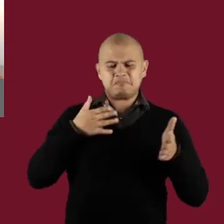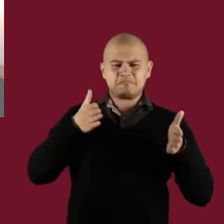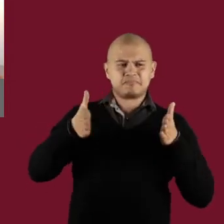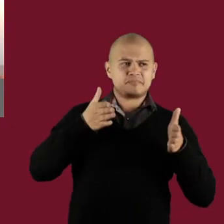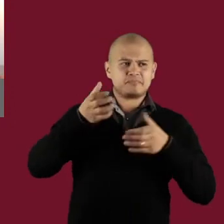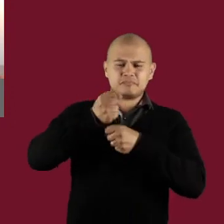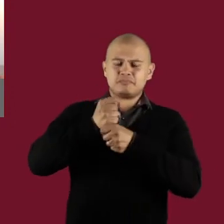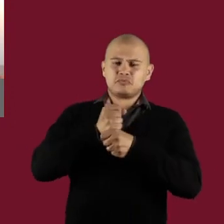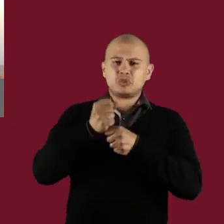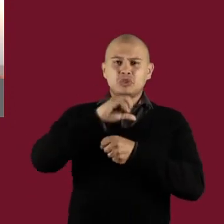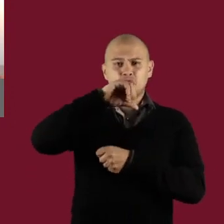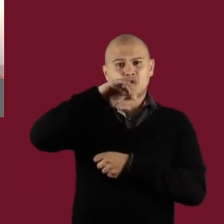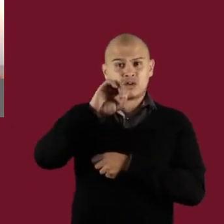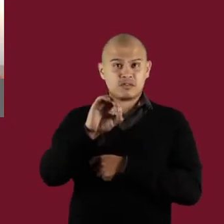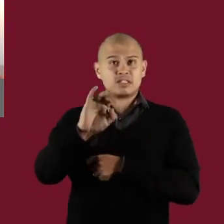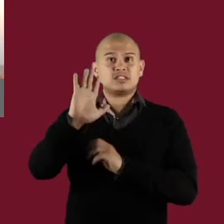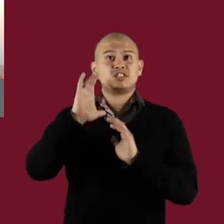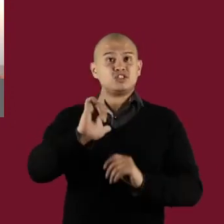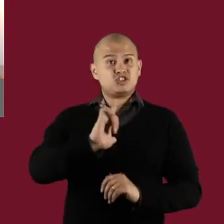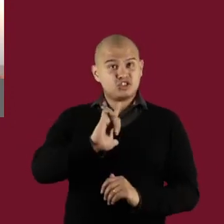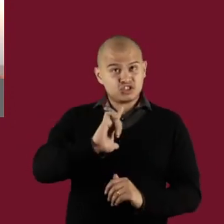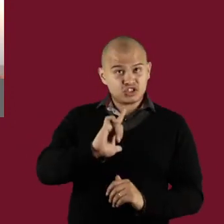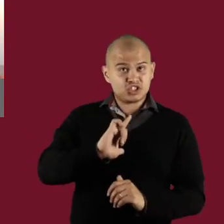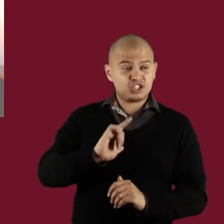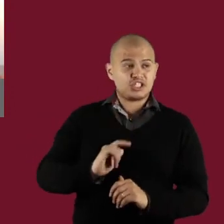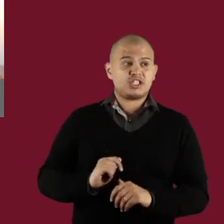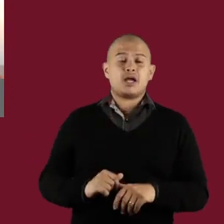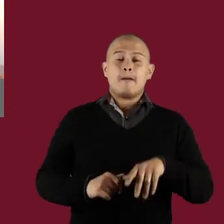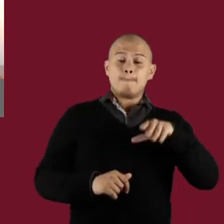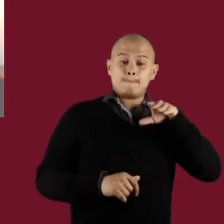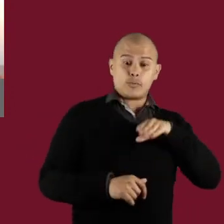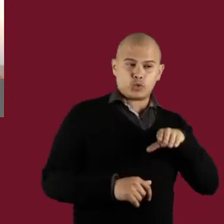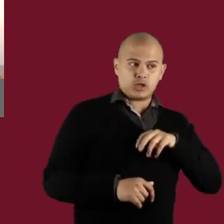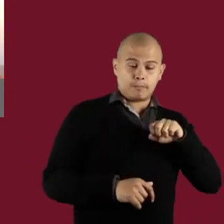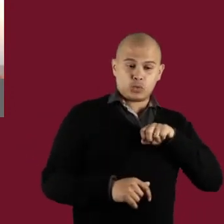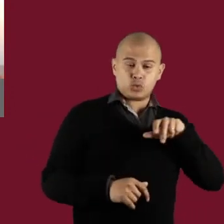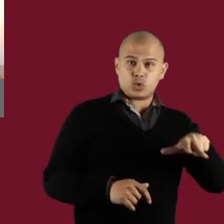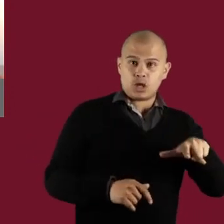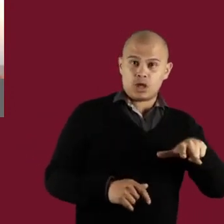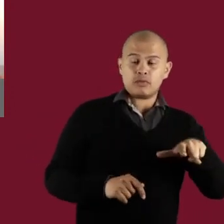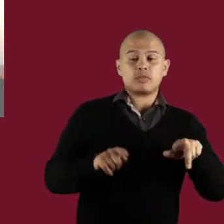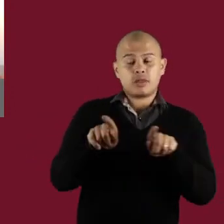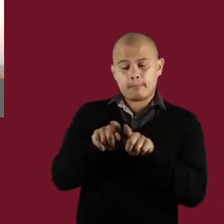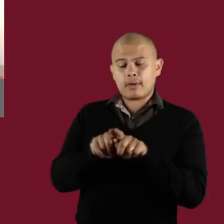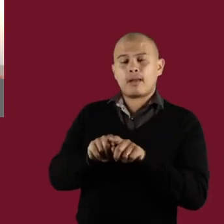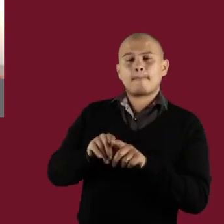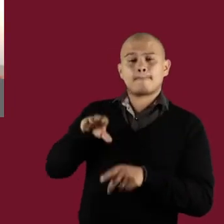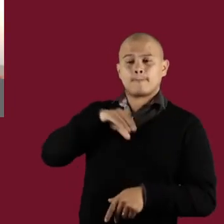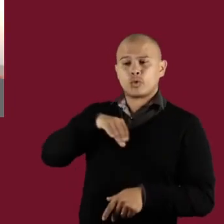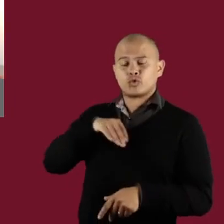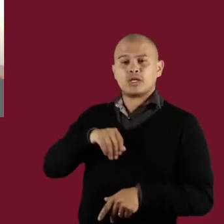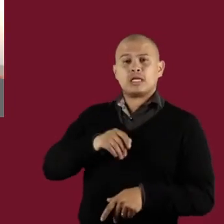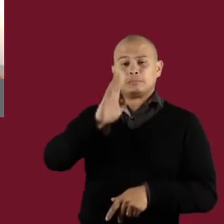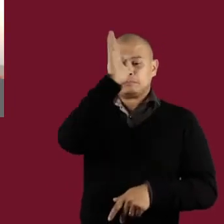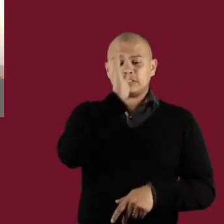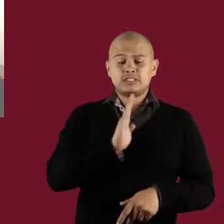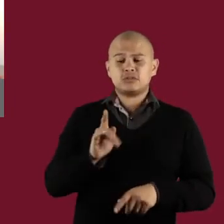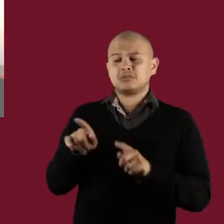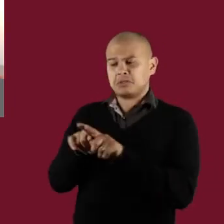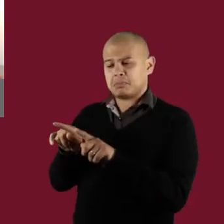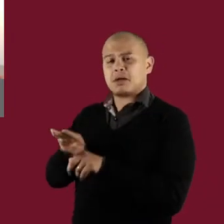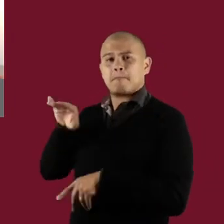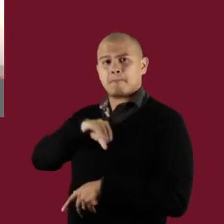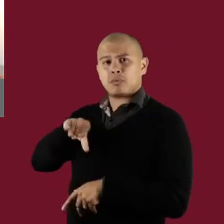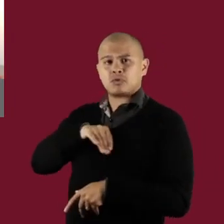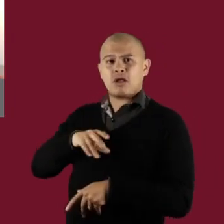Ainda existia a redação de português para Portugal, português para o Brasil e português para a África, que é uma coisa que hoje nós tendemos a...